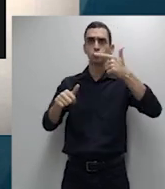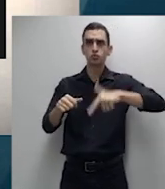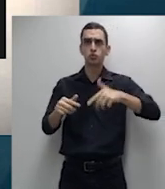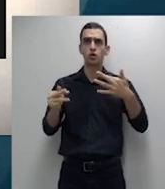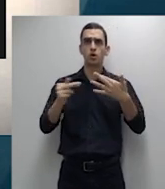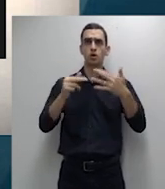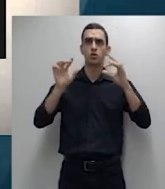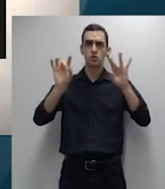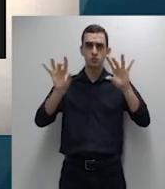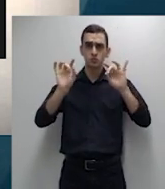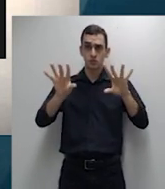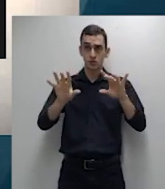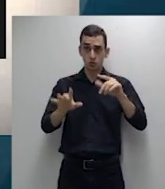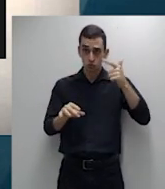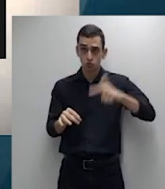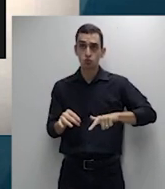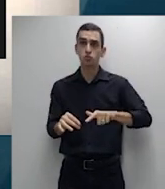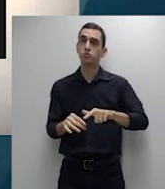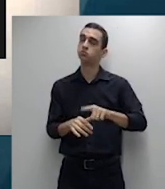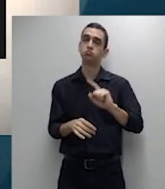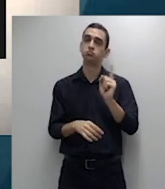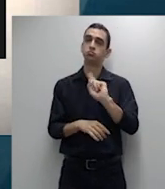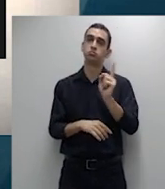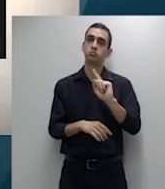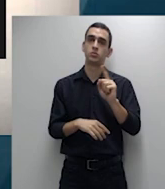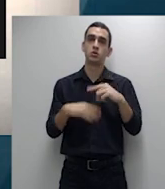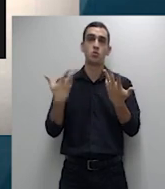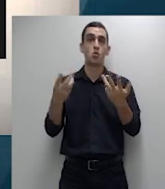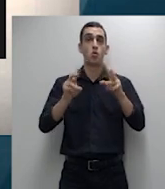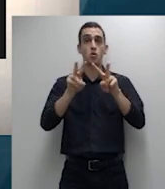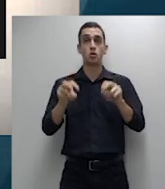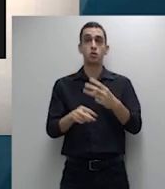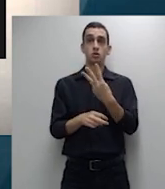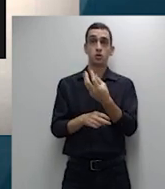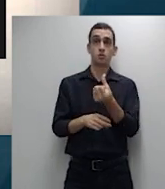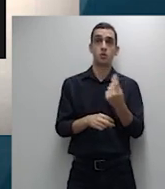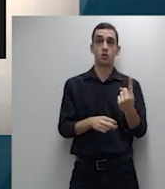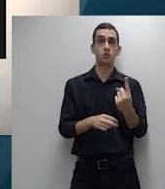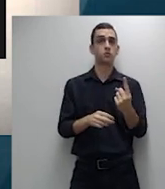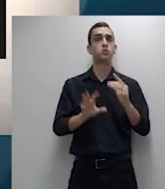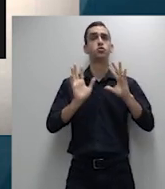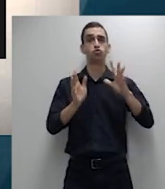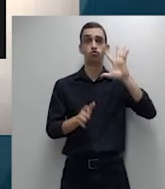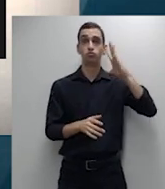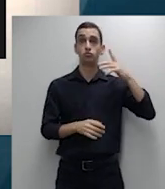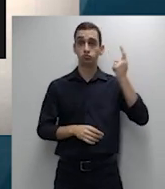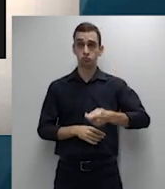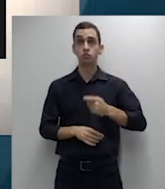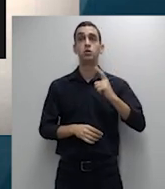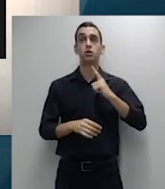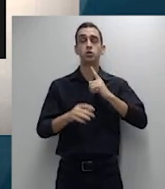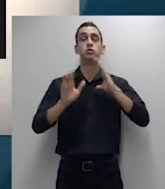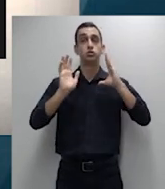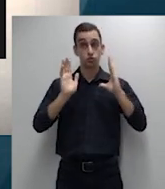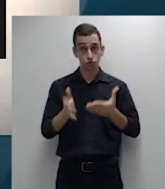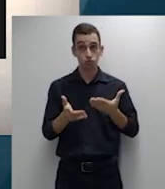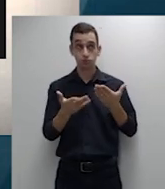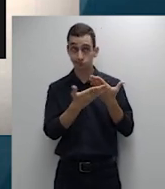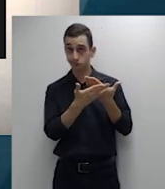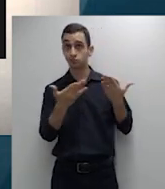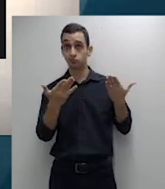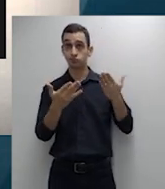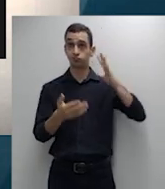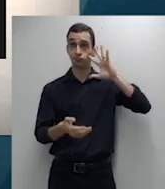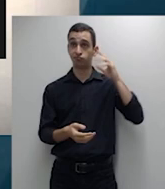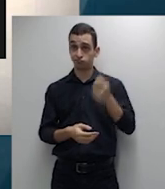não cabe a ele julgar de novo se o tema Dois mesmo se aplicam não ele já definiu o que tinha feito Oi e